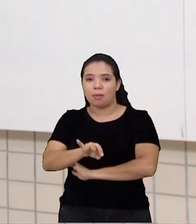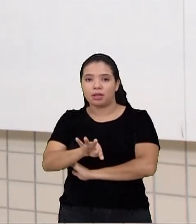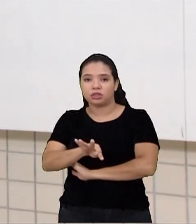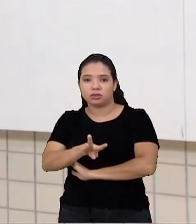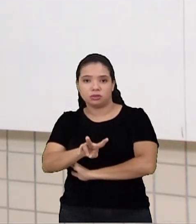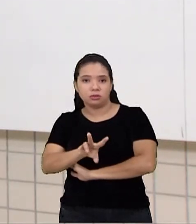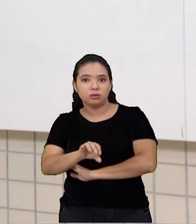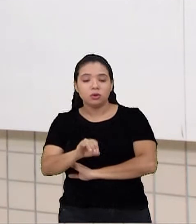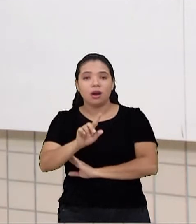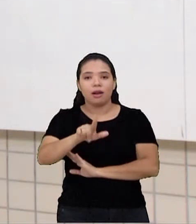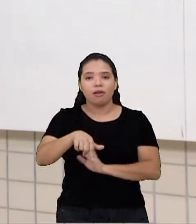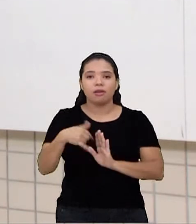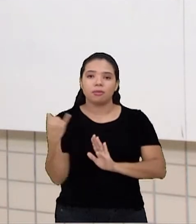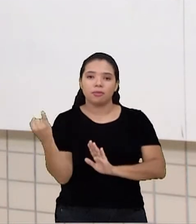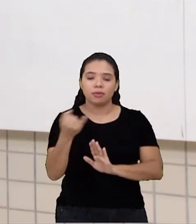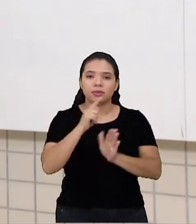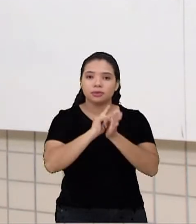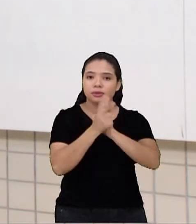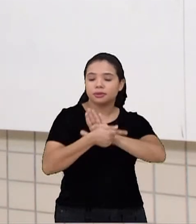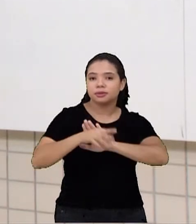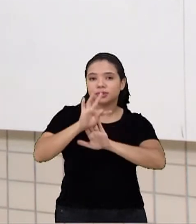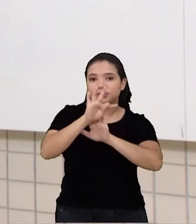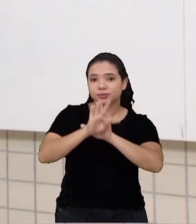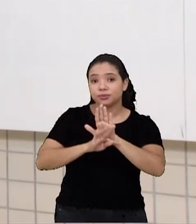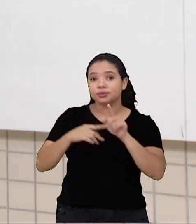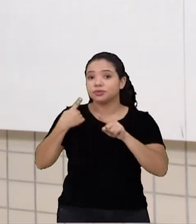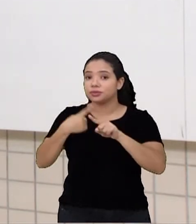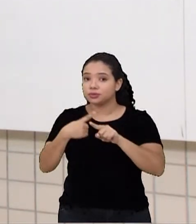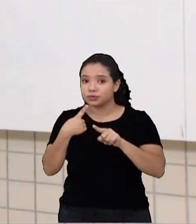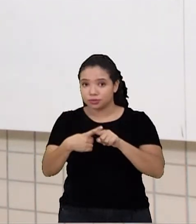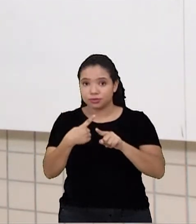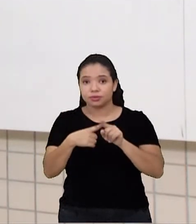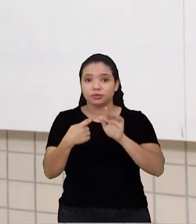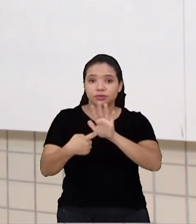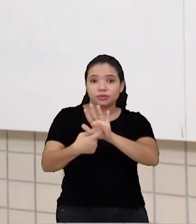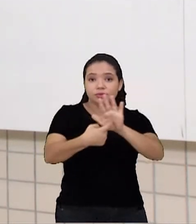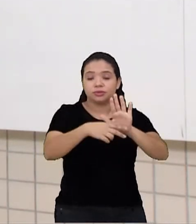importância desse gênero textual, porque ele expõe as